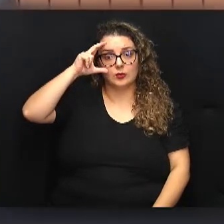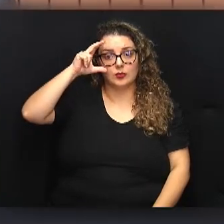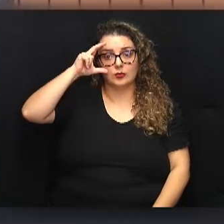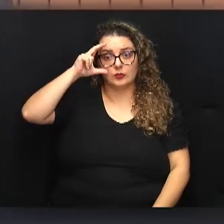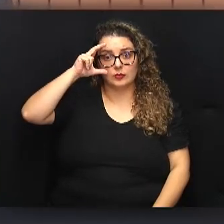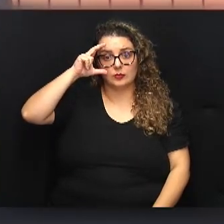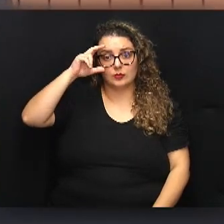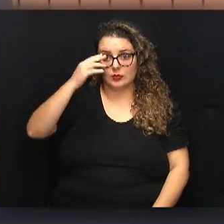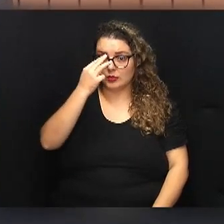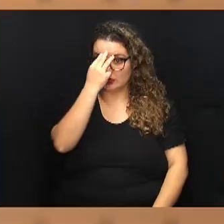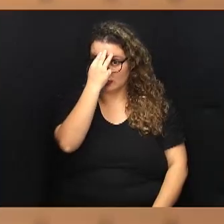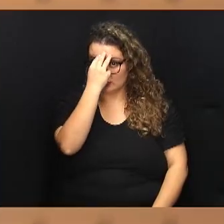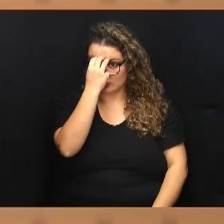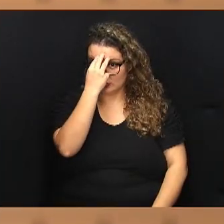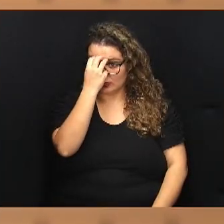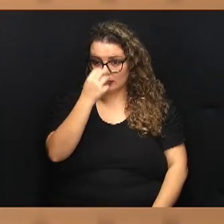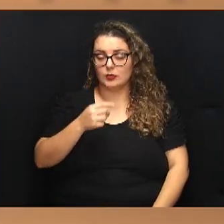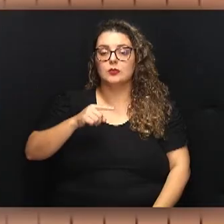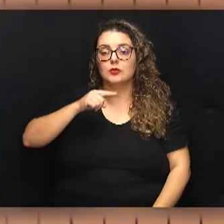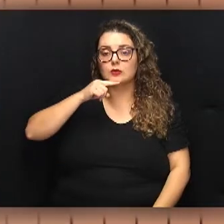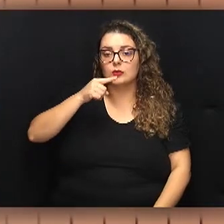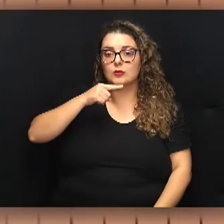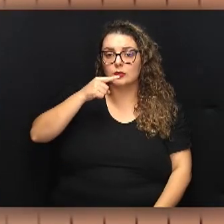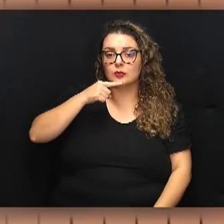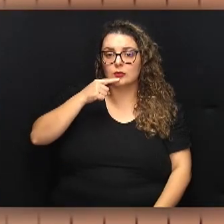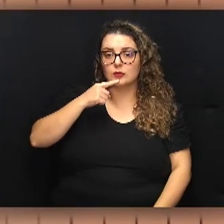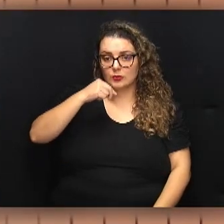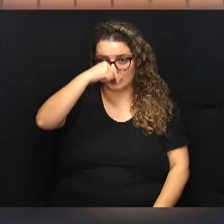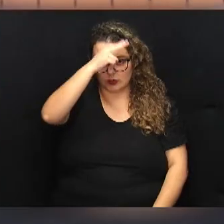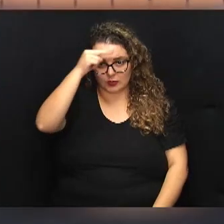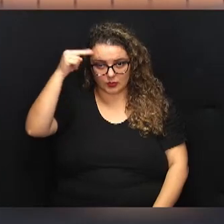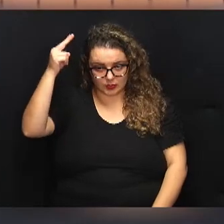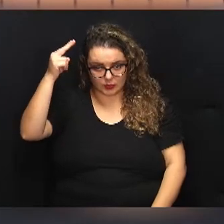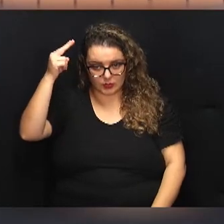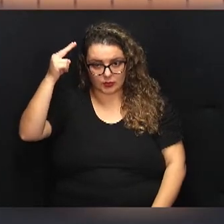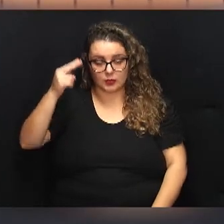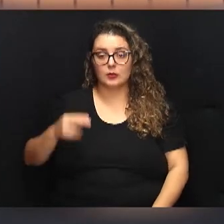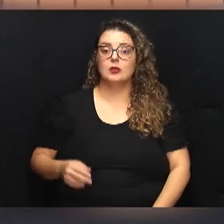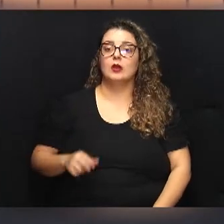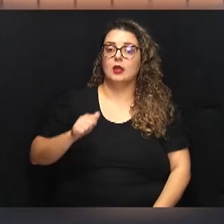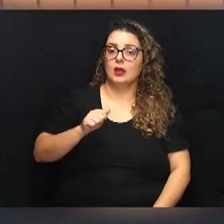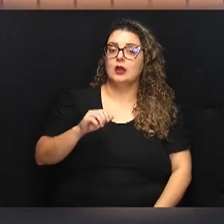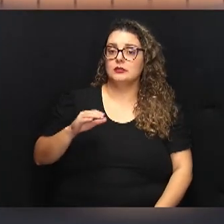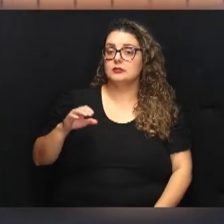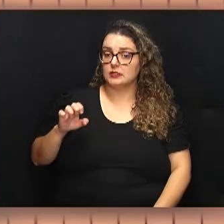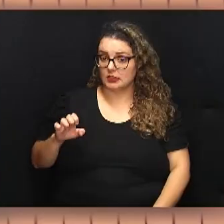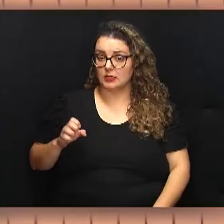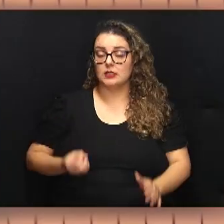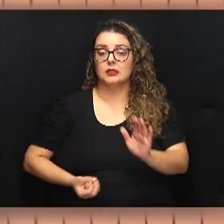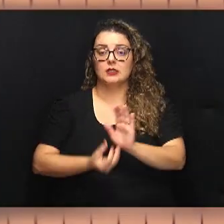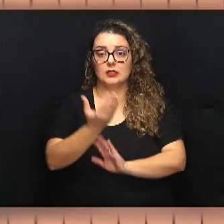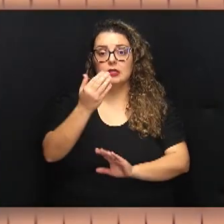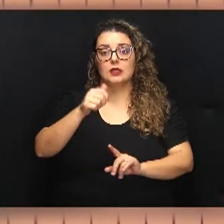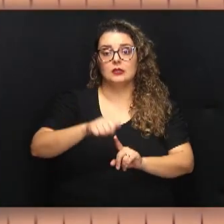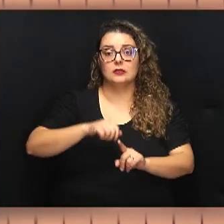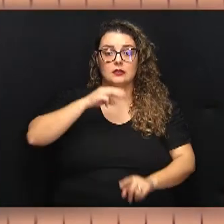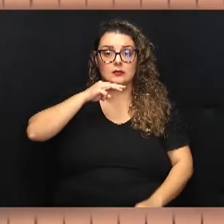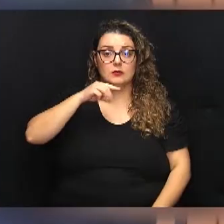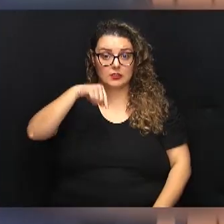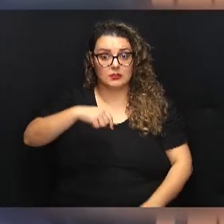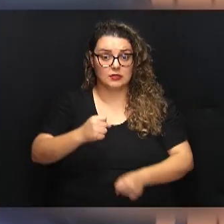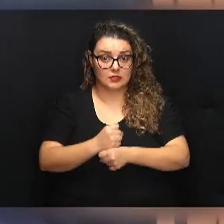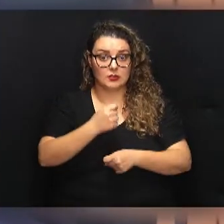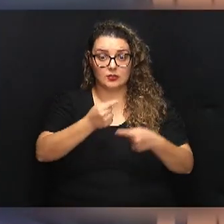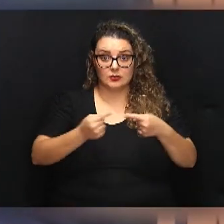Camelô, Wagner Romão, Eduardo Magoga e Nick Schneider, a CE, criada em março deste ano, discutiu